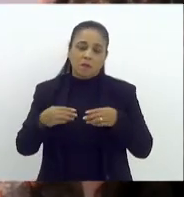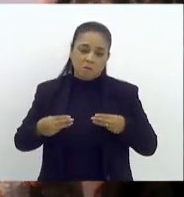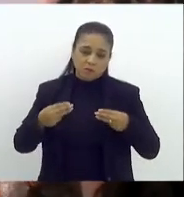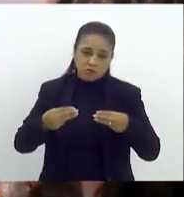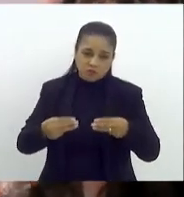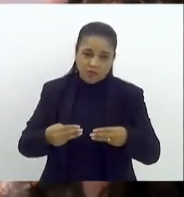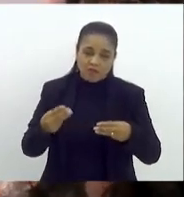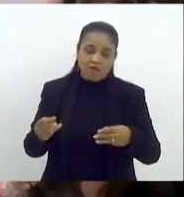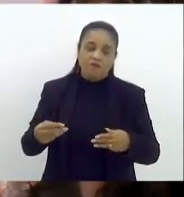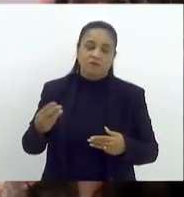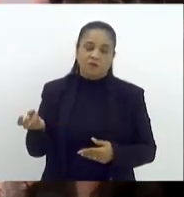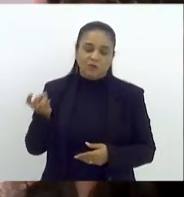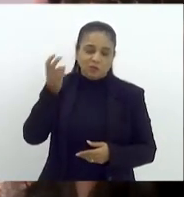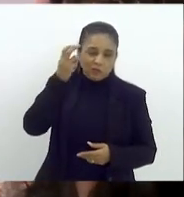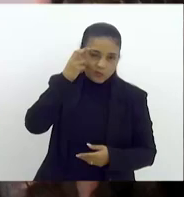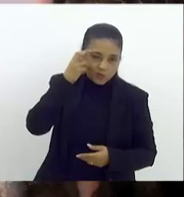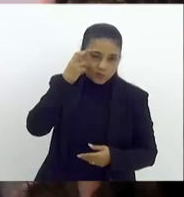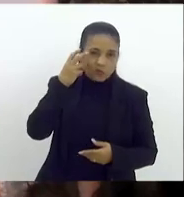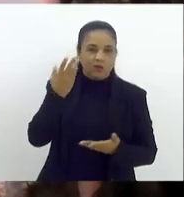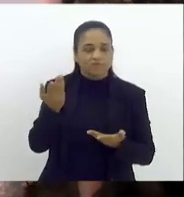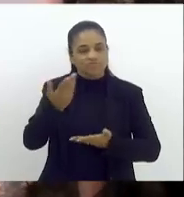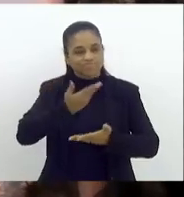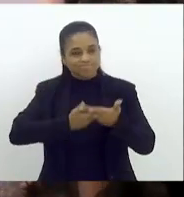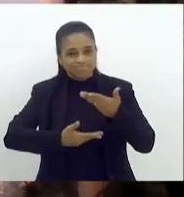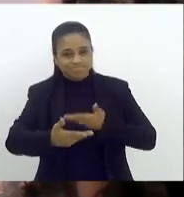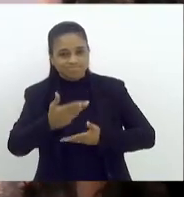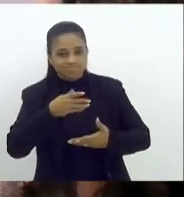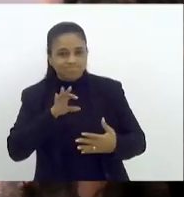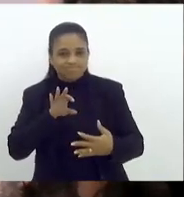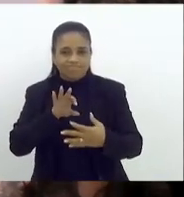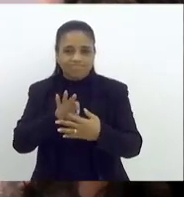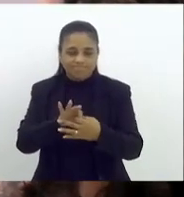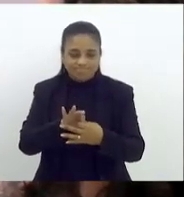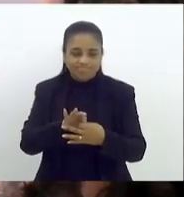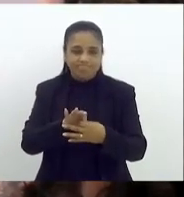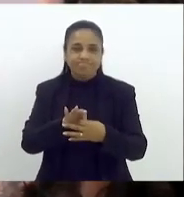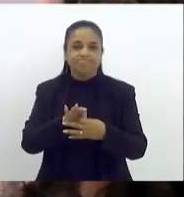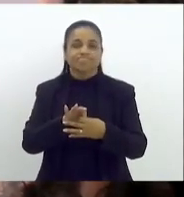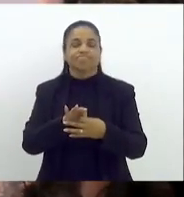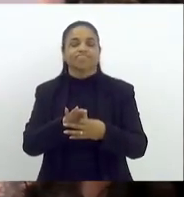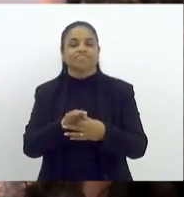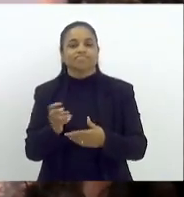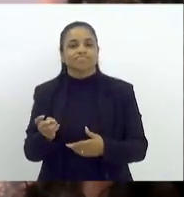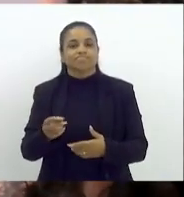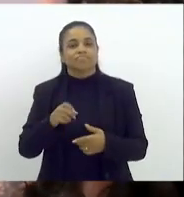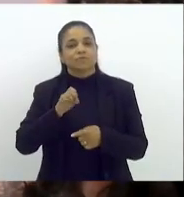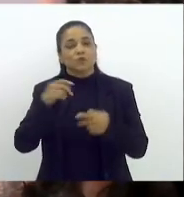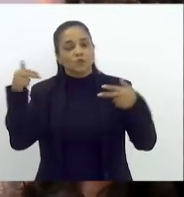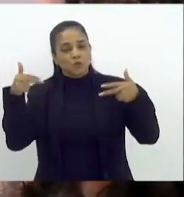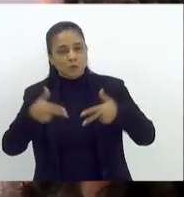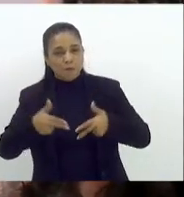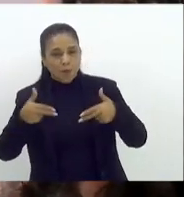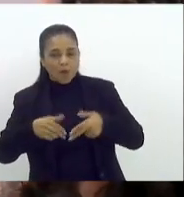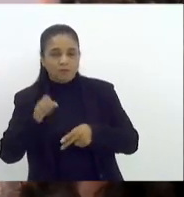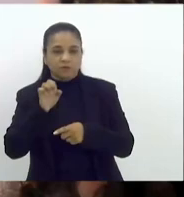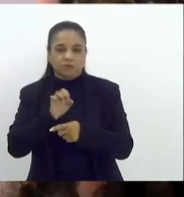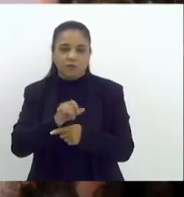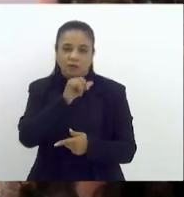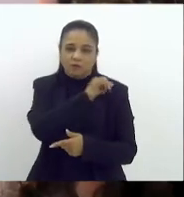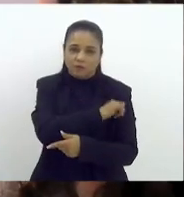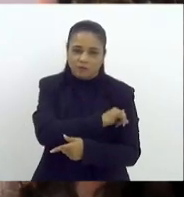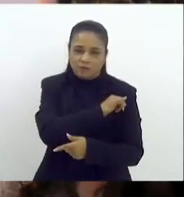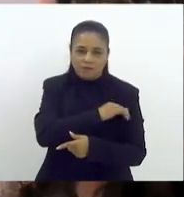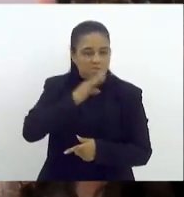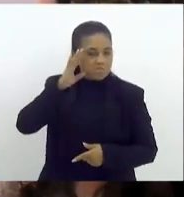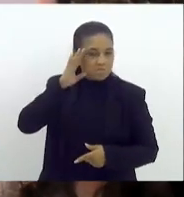da cultura essa composição com os fazedores e fazedoras do hip hop do Estado do Rio de Janeiro é fundamental